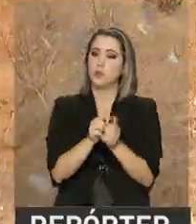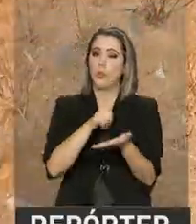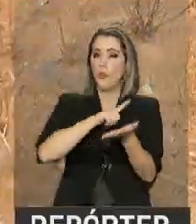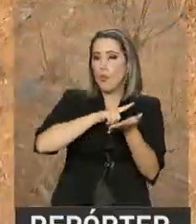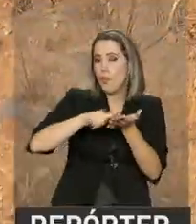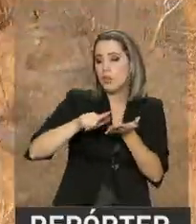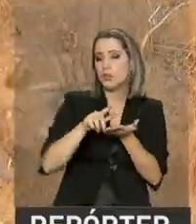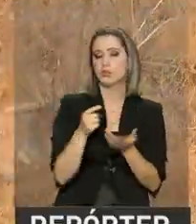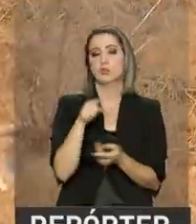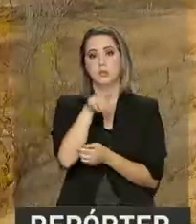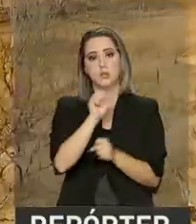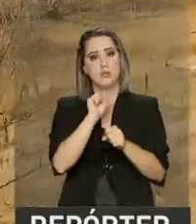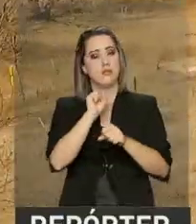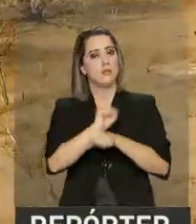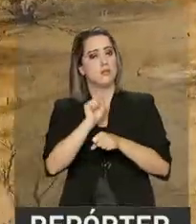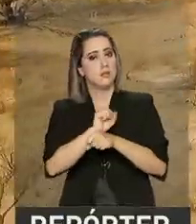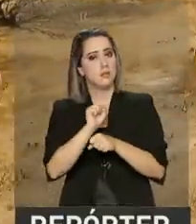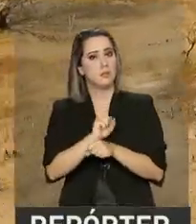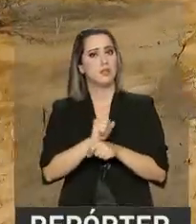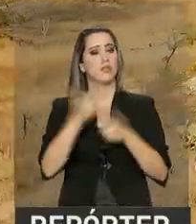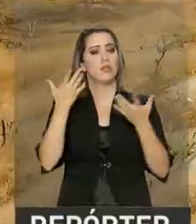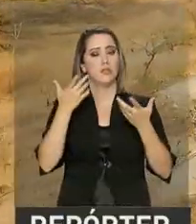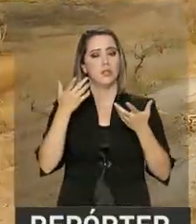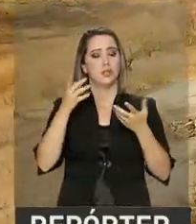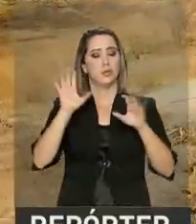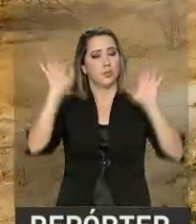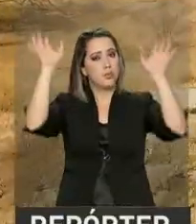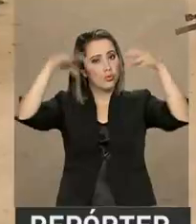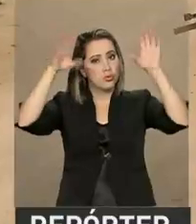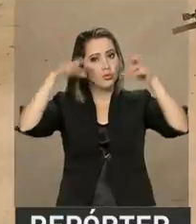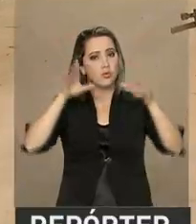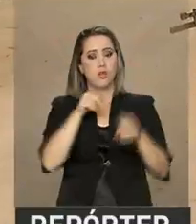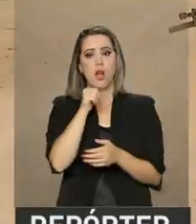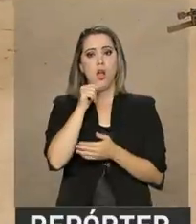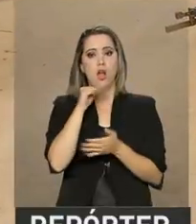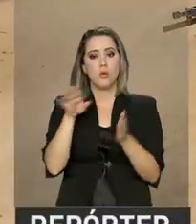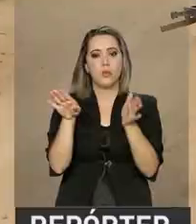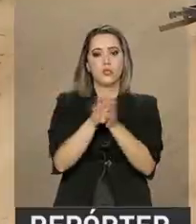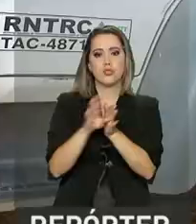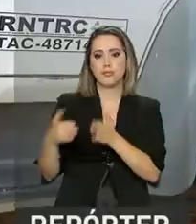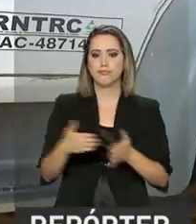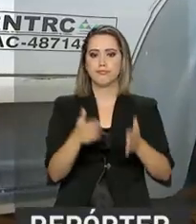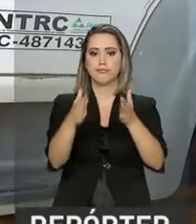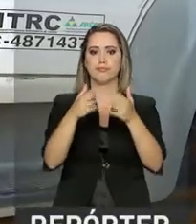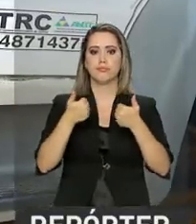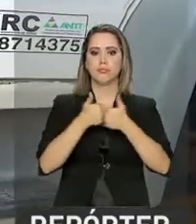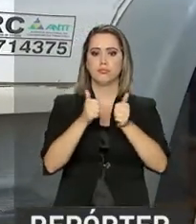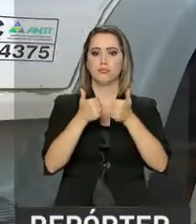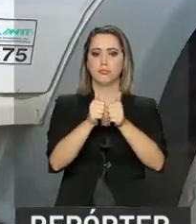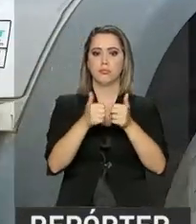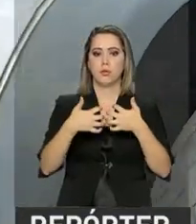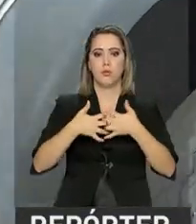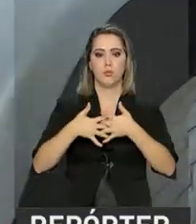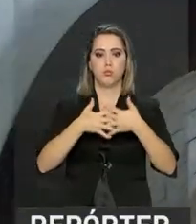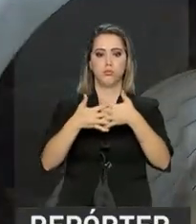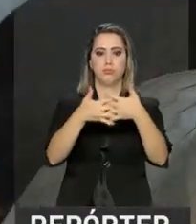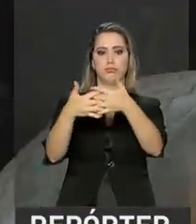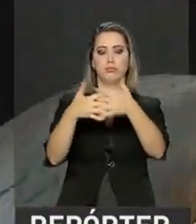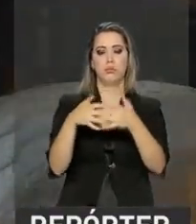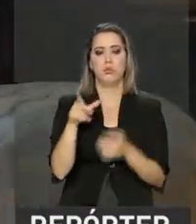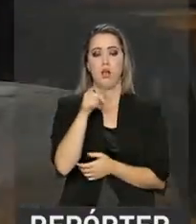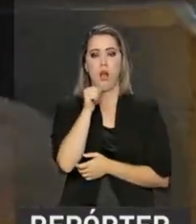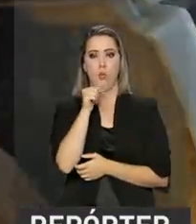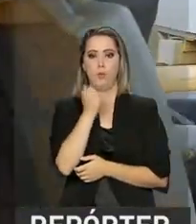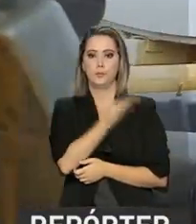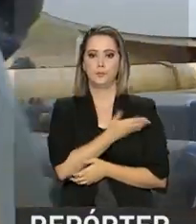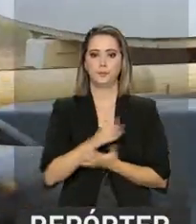sem chuva na área rural, a água muitas vezes chega pela estrada. A Operação Carro-Pipa atende cidades em